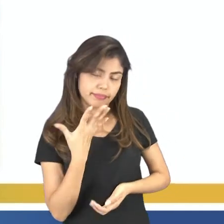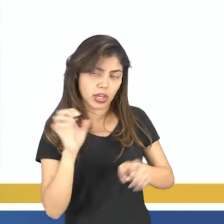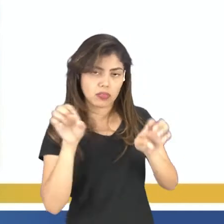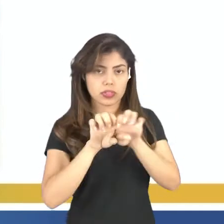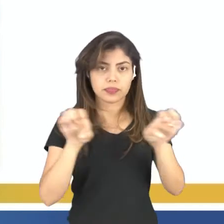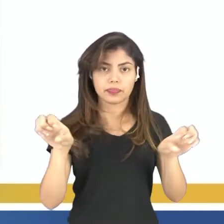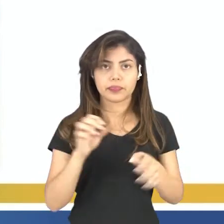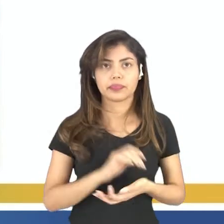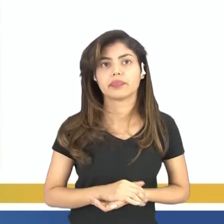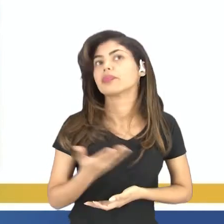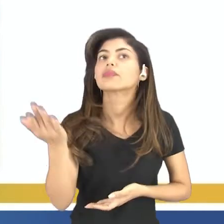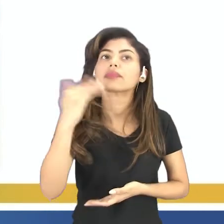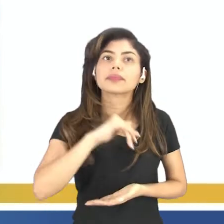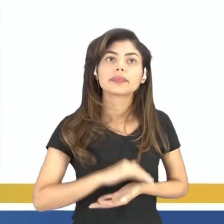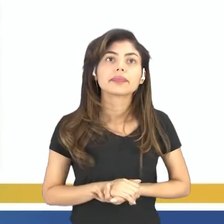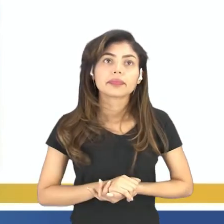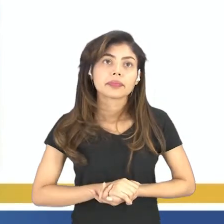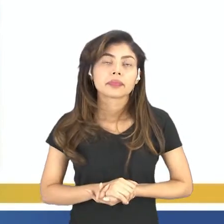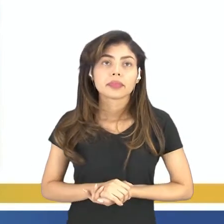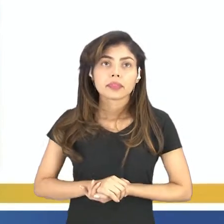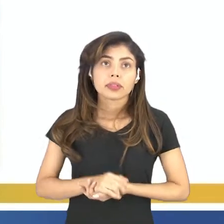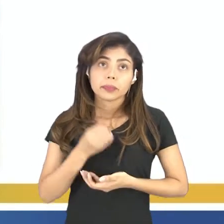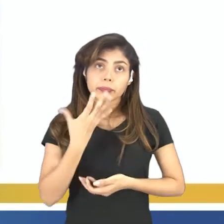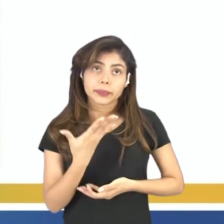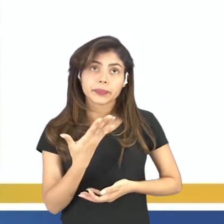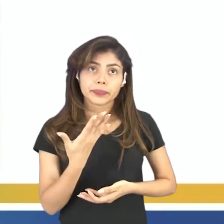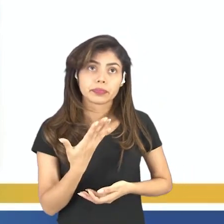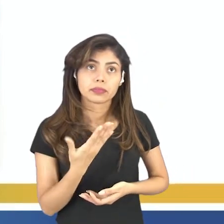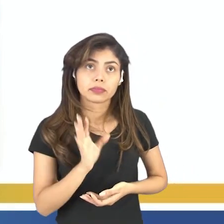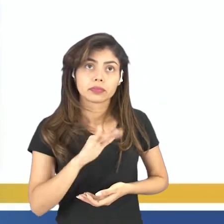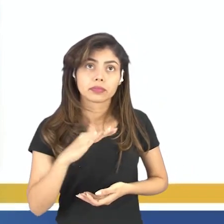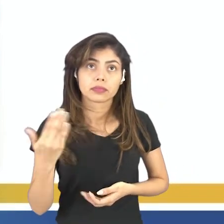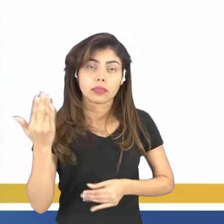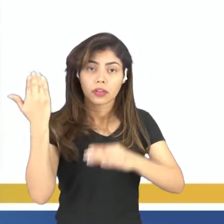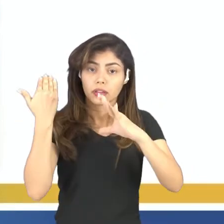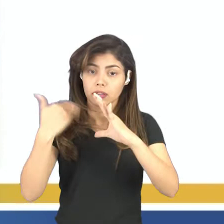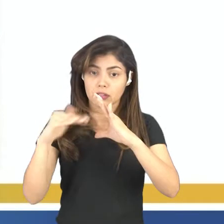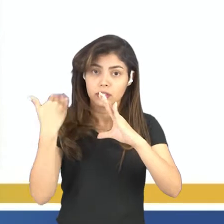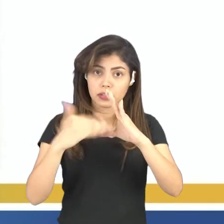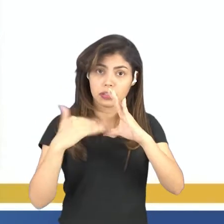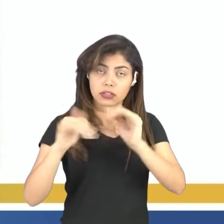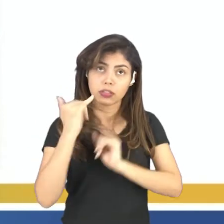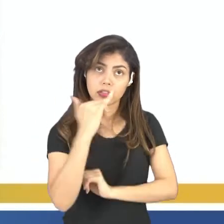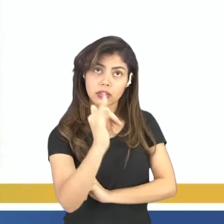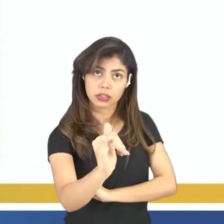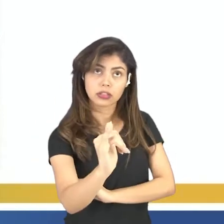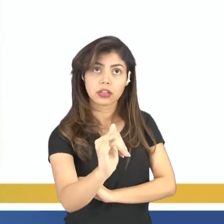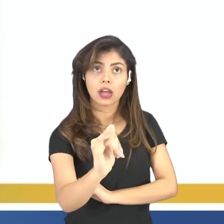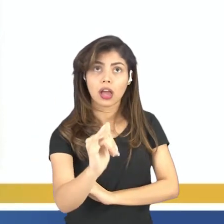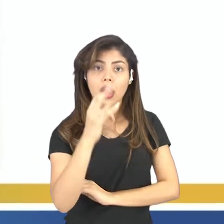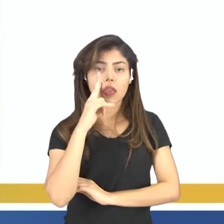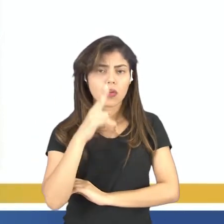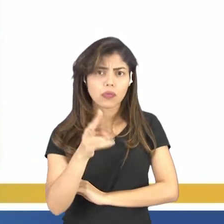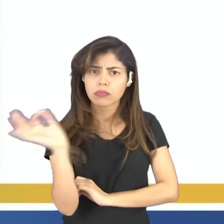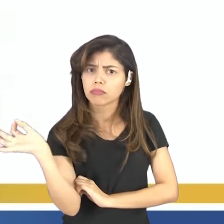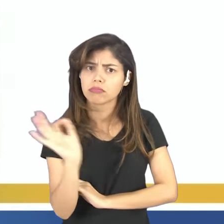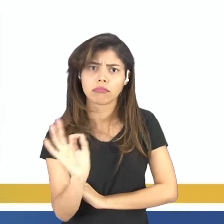à gravitação do local. Tudo bem? Anotem bem direitinho aí essas equações. Então, vamos